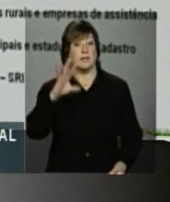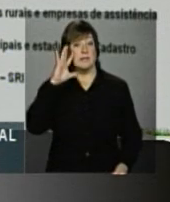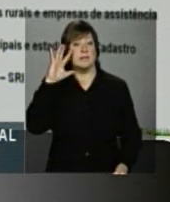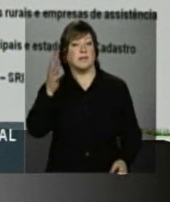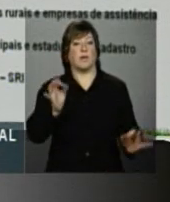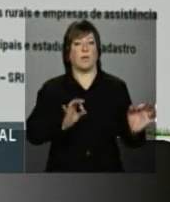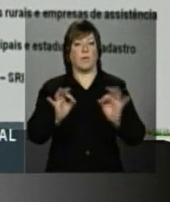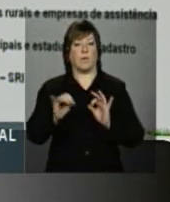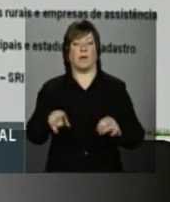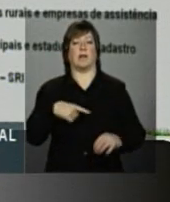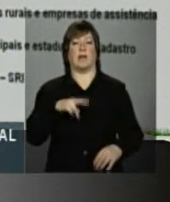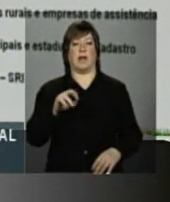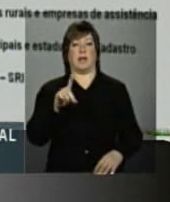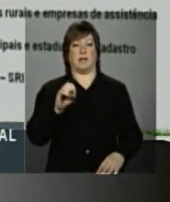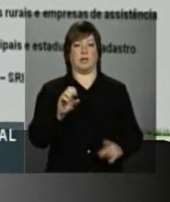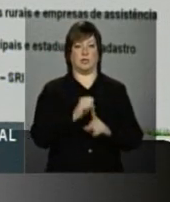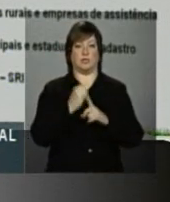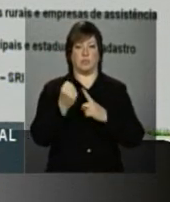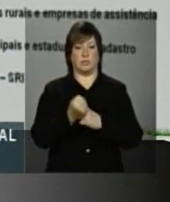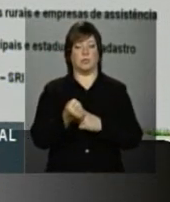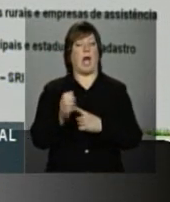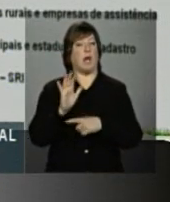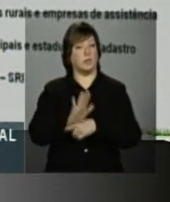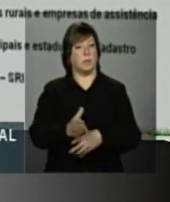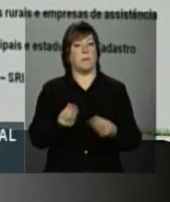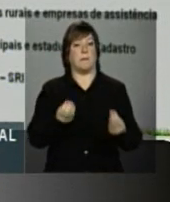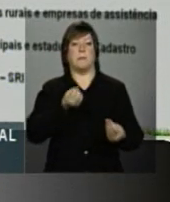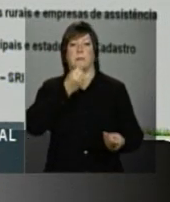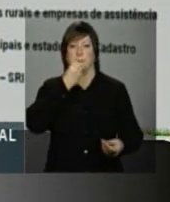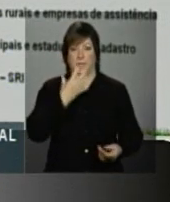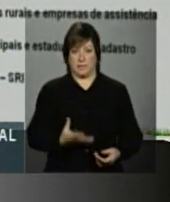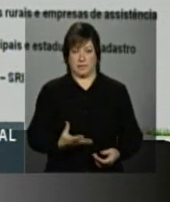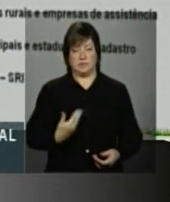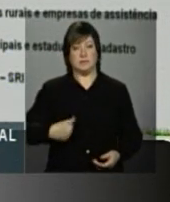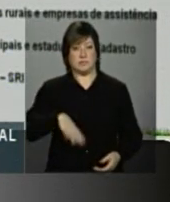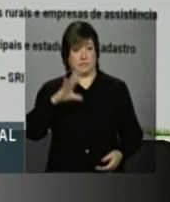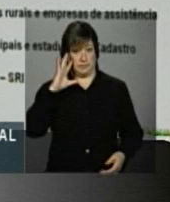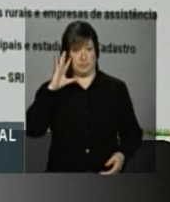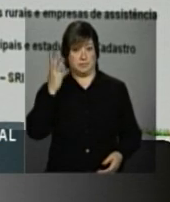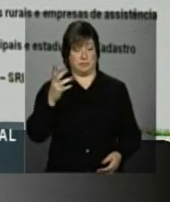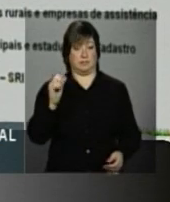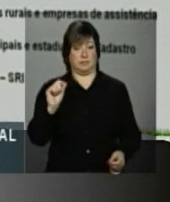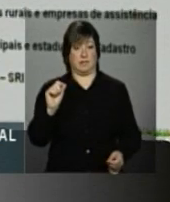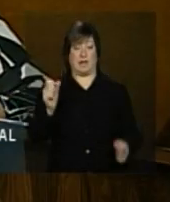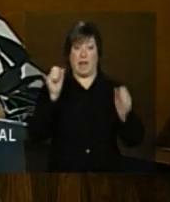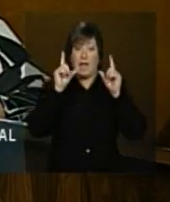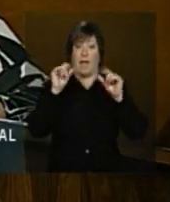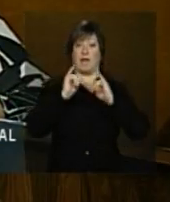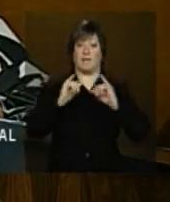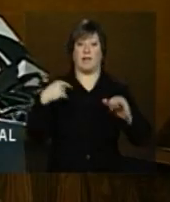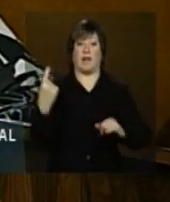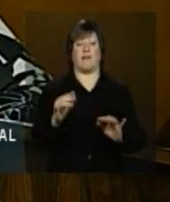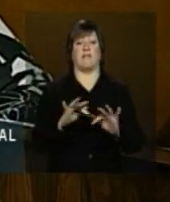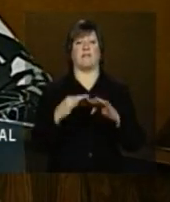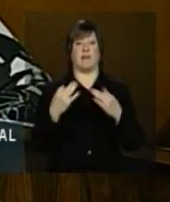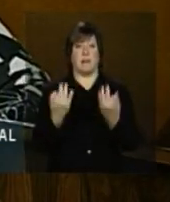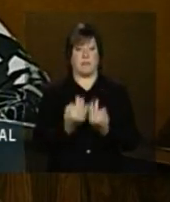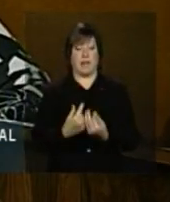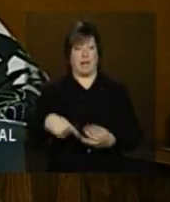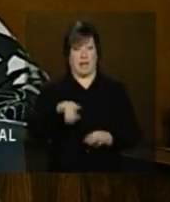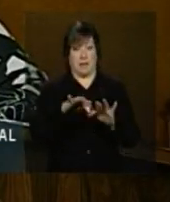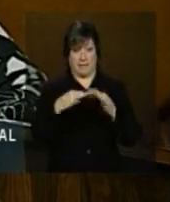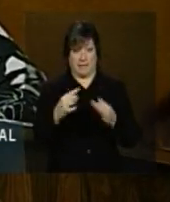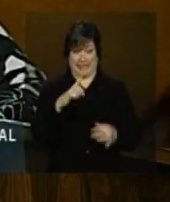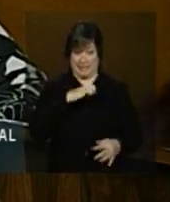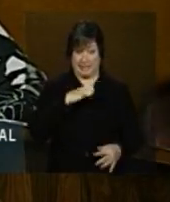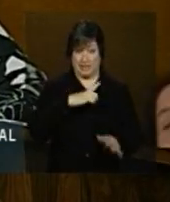acho que as redes sociais são um apoio importante nós estamos tentando alertar as famílias porque as famílias que não quem as famílias que tem